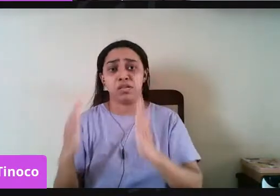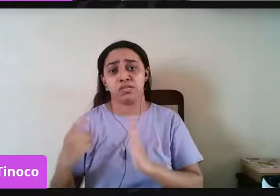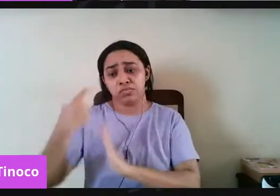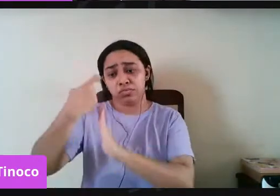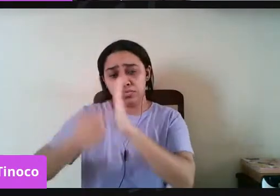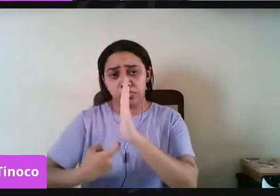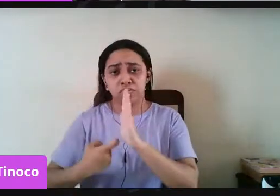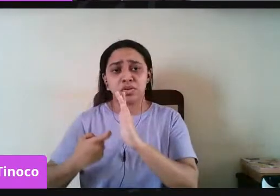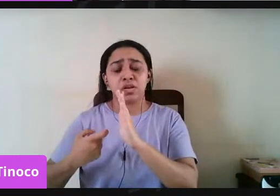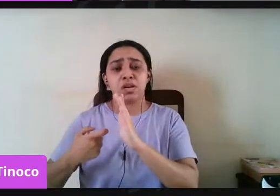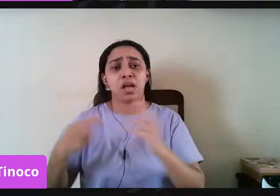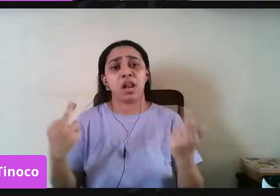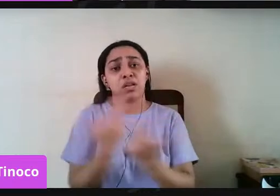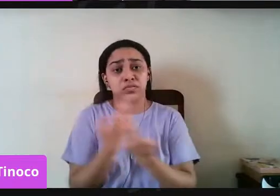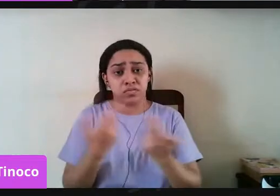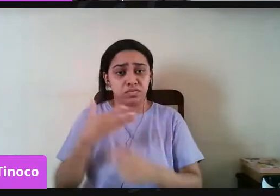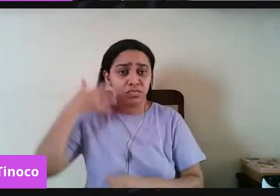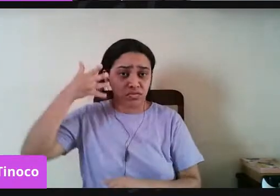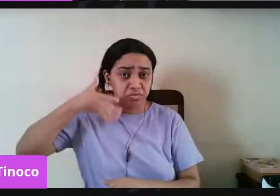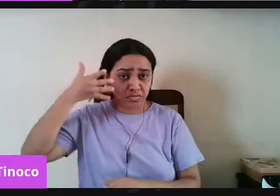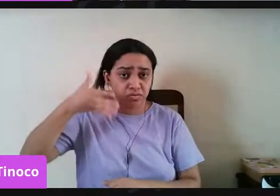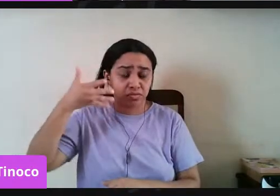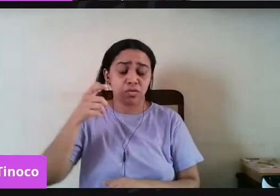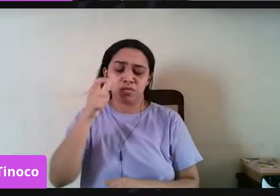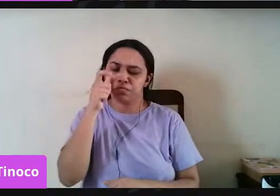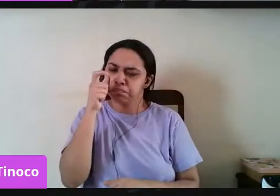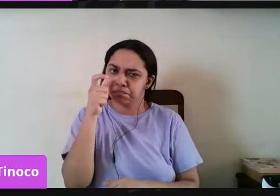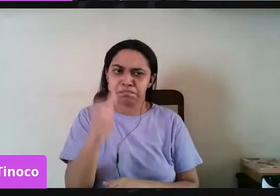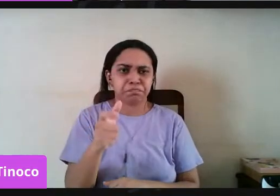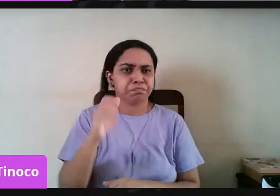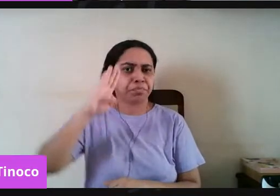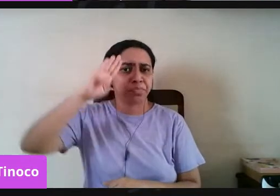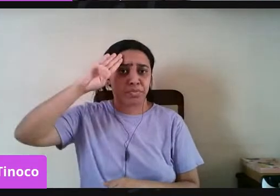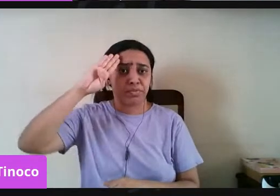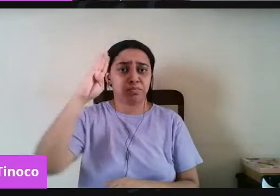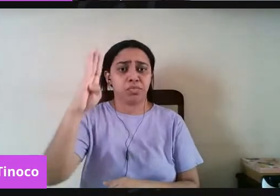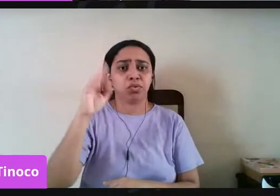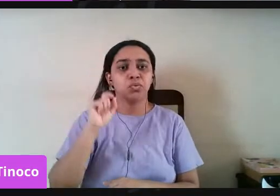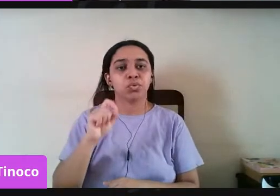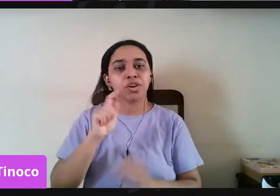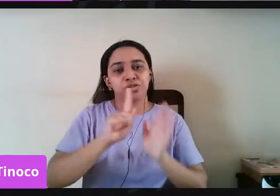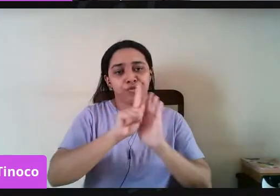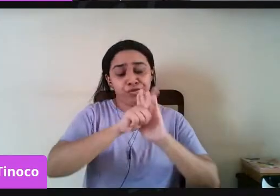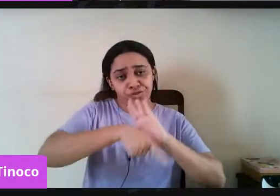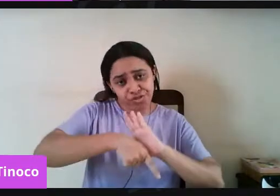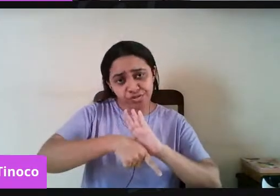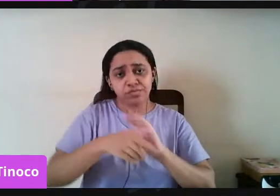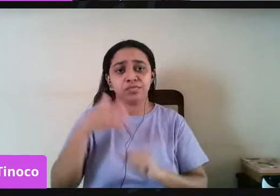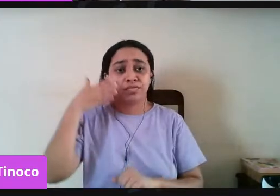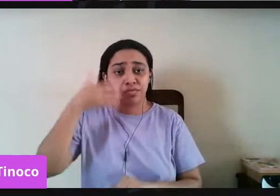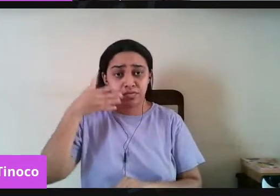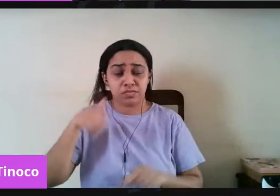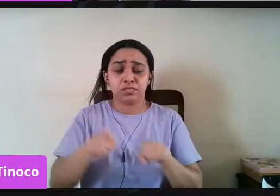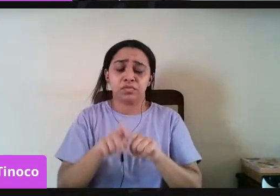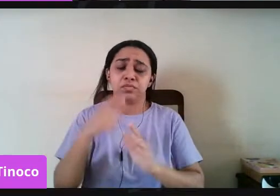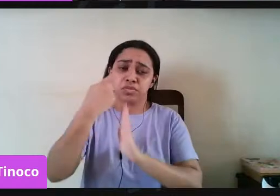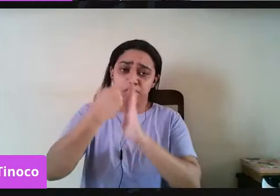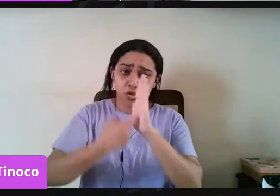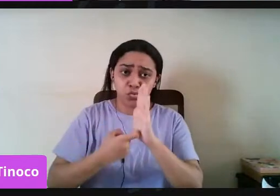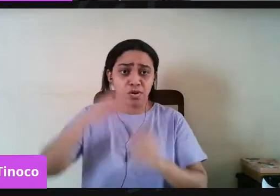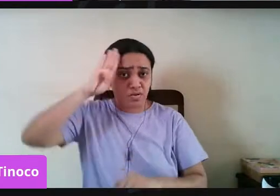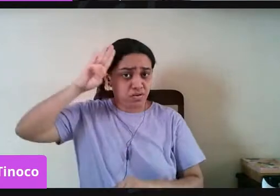dos discursos, interessando-se principalmente por gêneros discursivos, textuais,